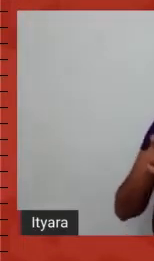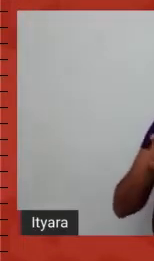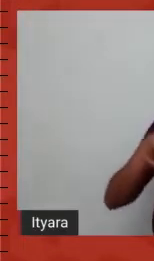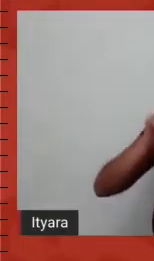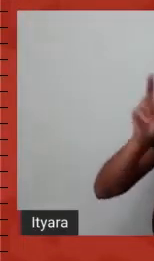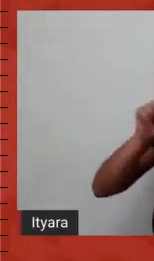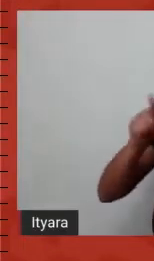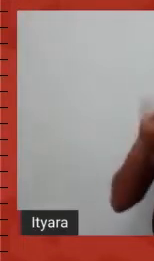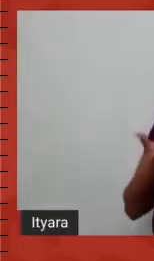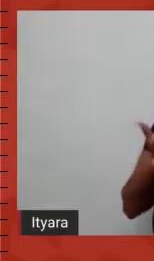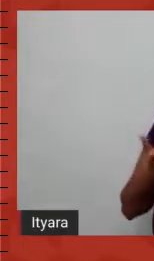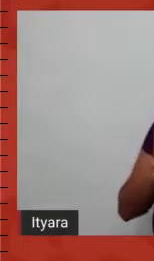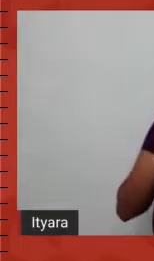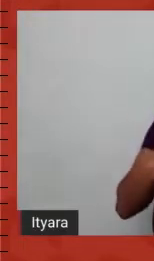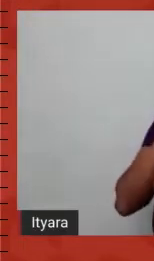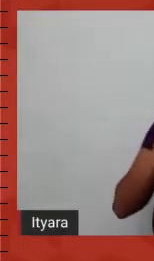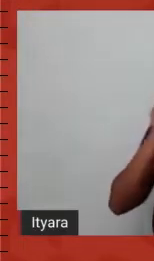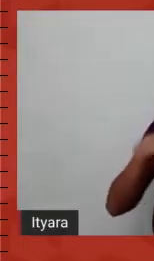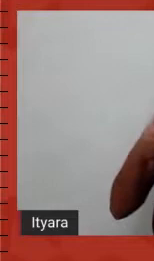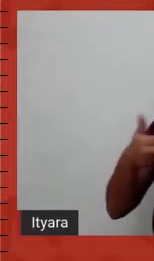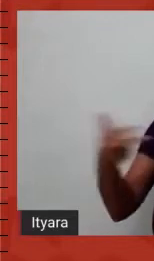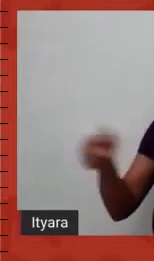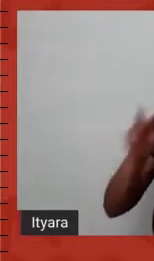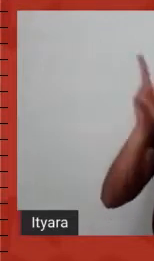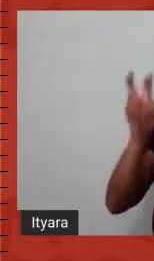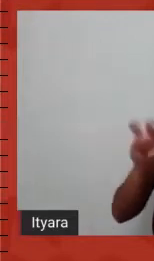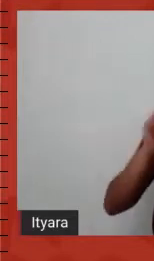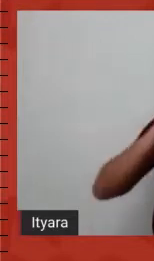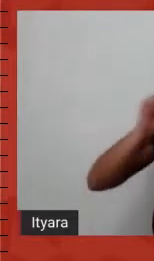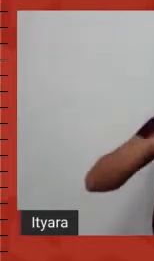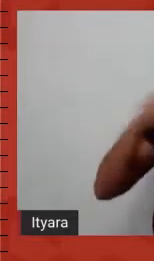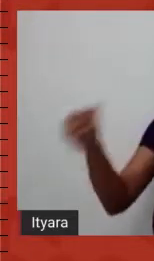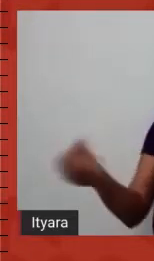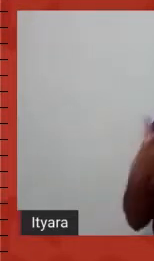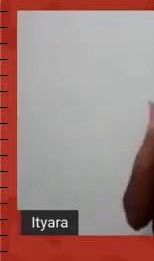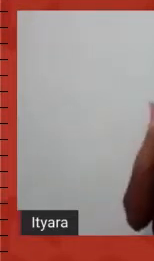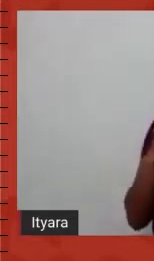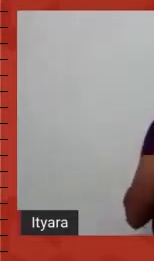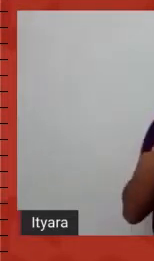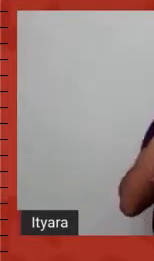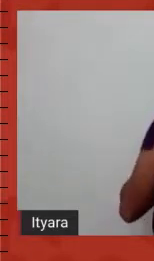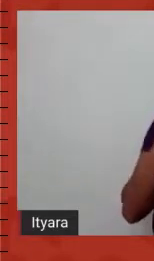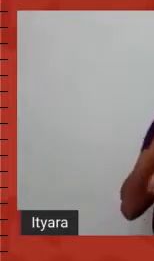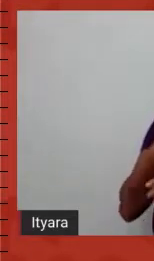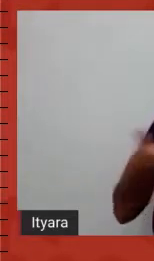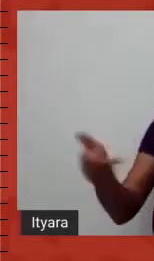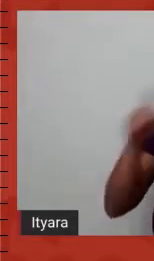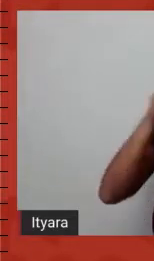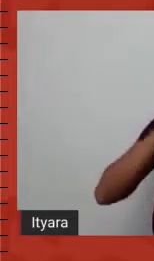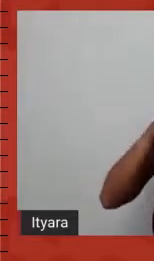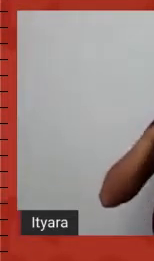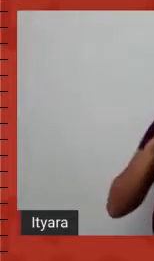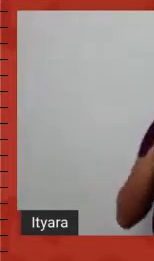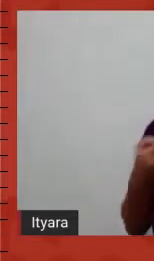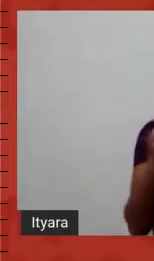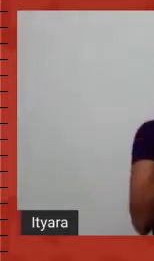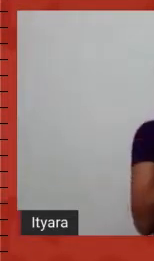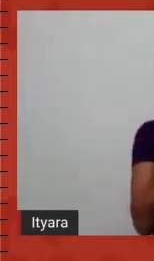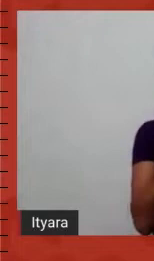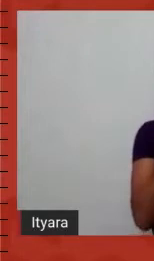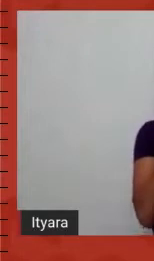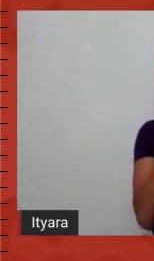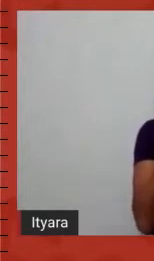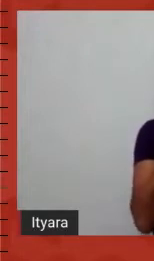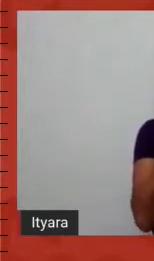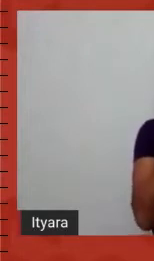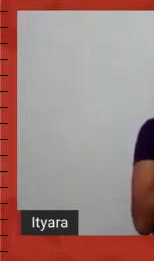na UFSCar, na temática de inovação na educação e engenharia dentro desse projeto citado pelo Fernando